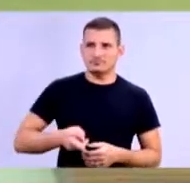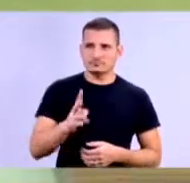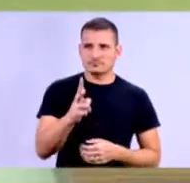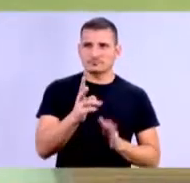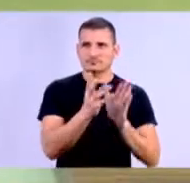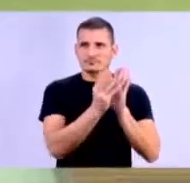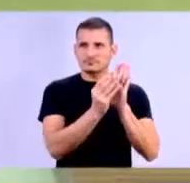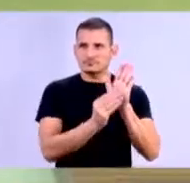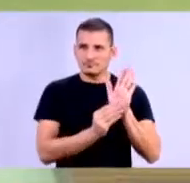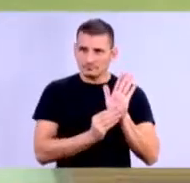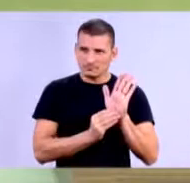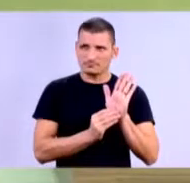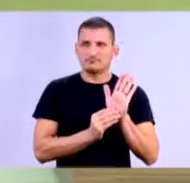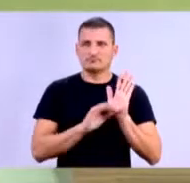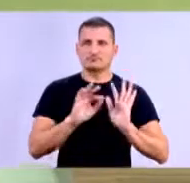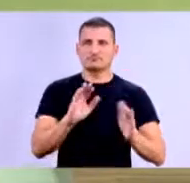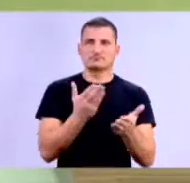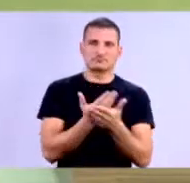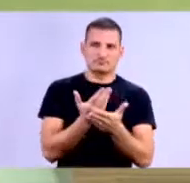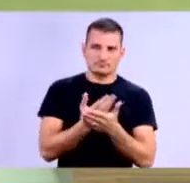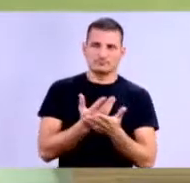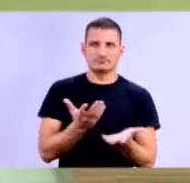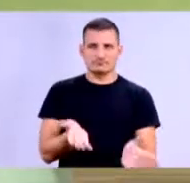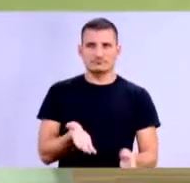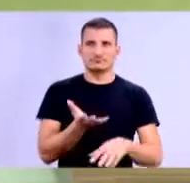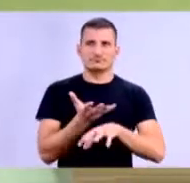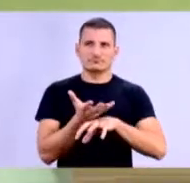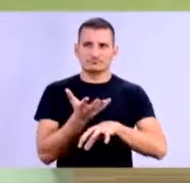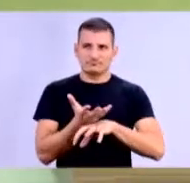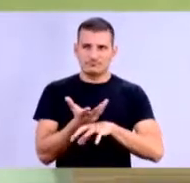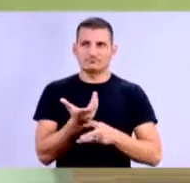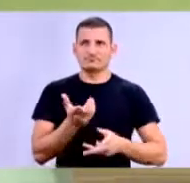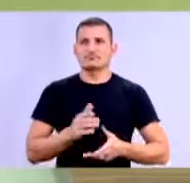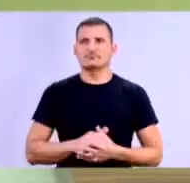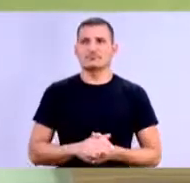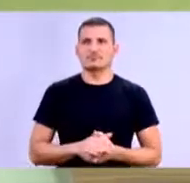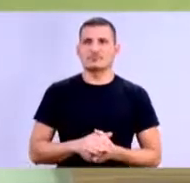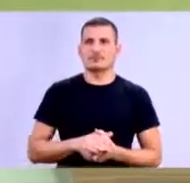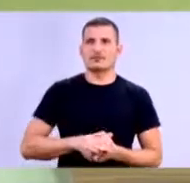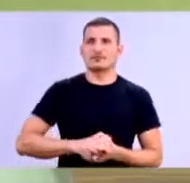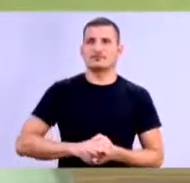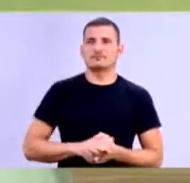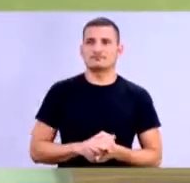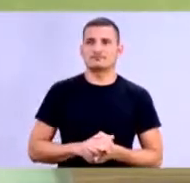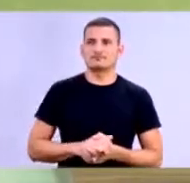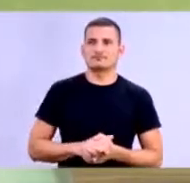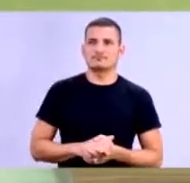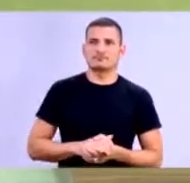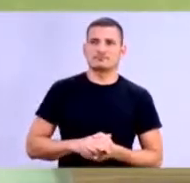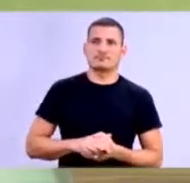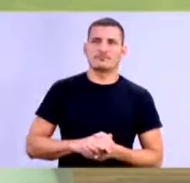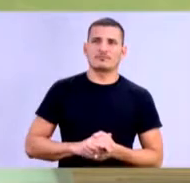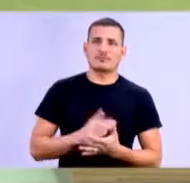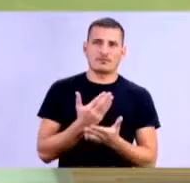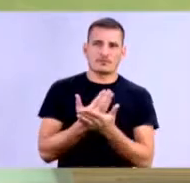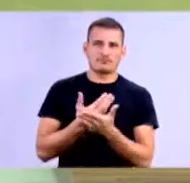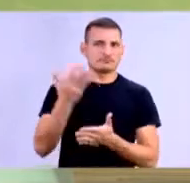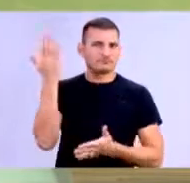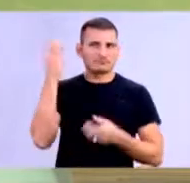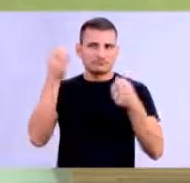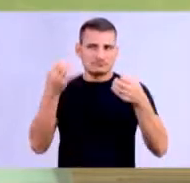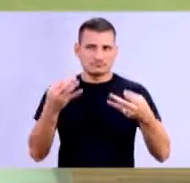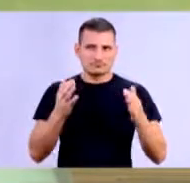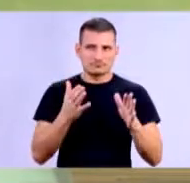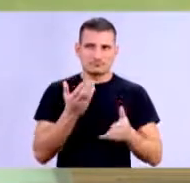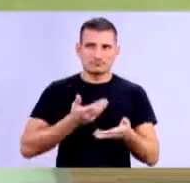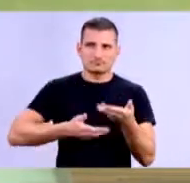temos abordado com você na disciplina de ambientação. Aproveitando a última aula que nós falamos um pouco sobre interação,